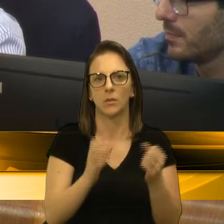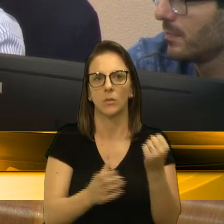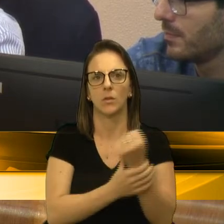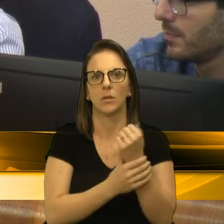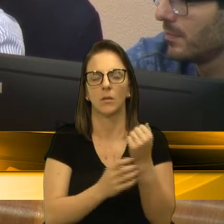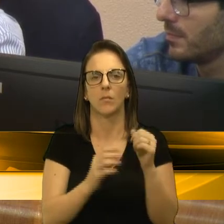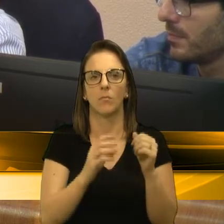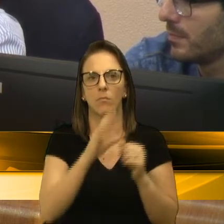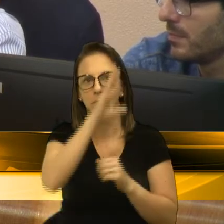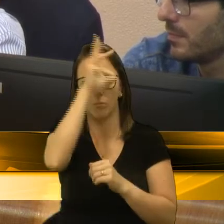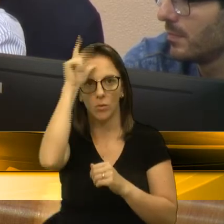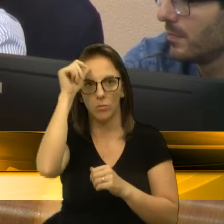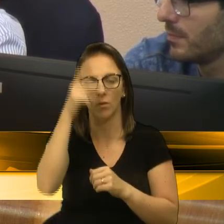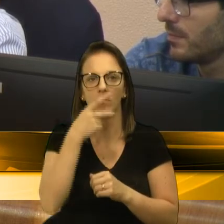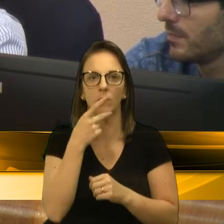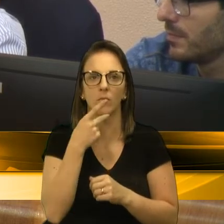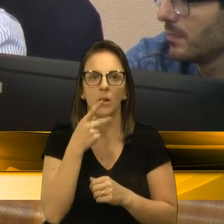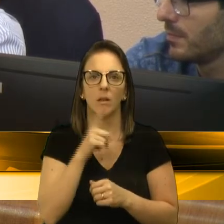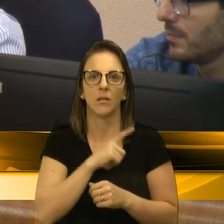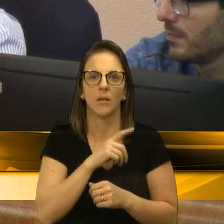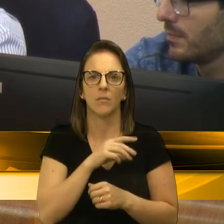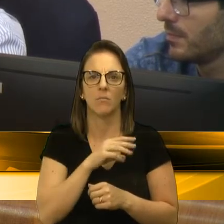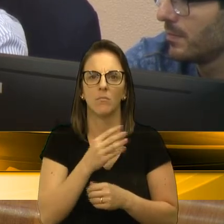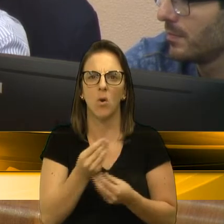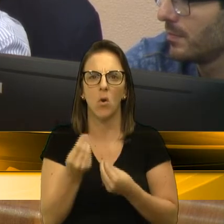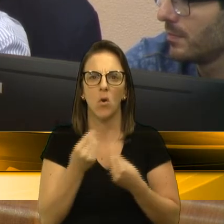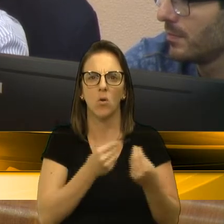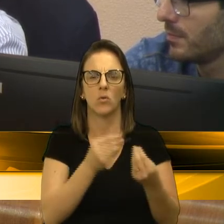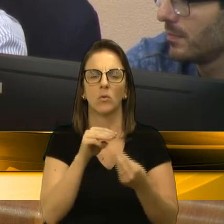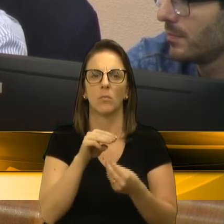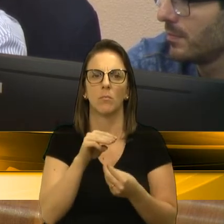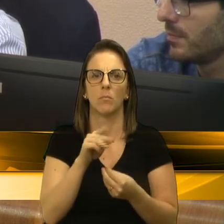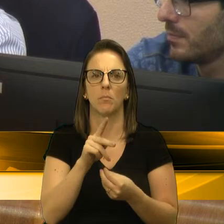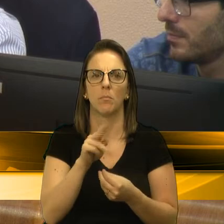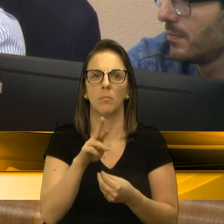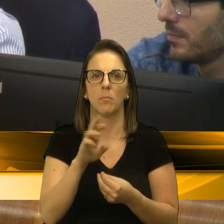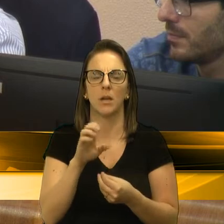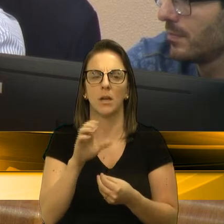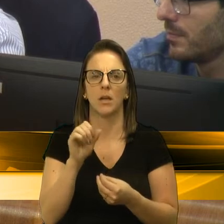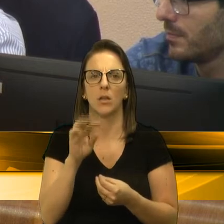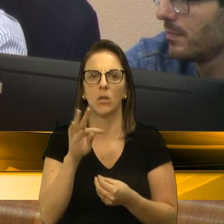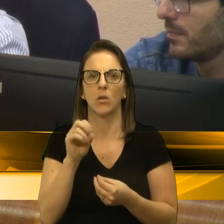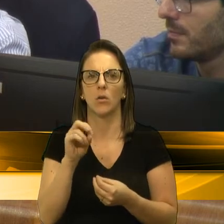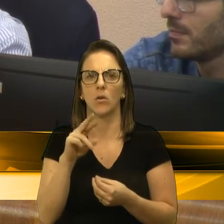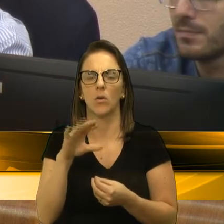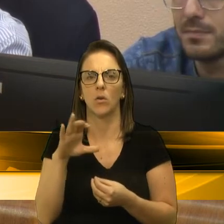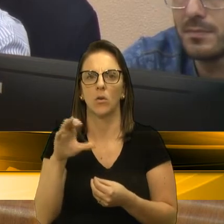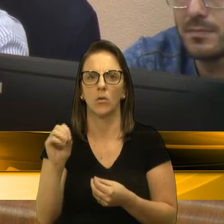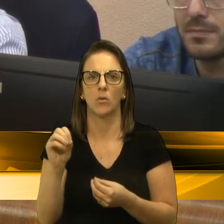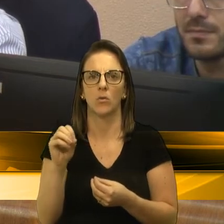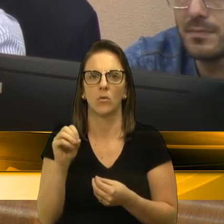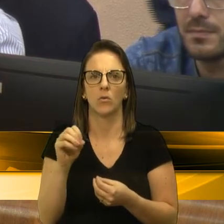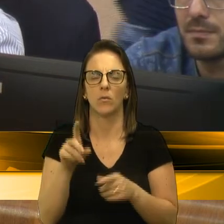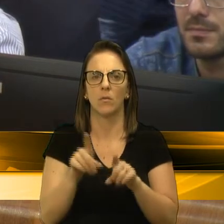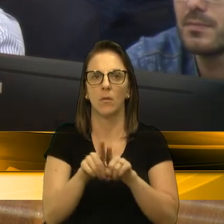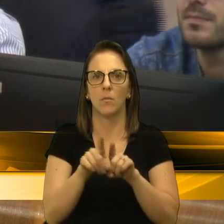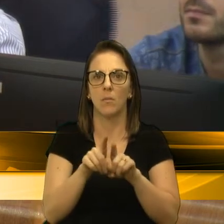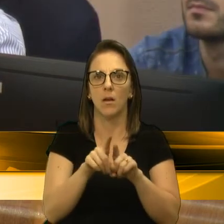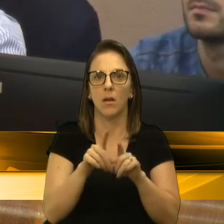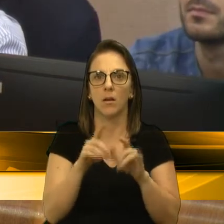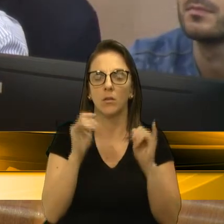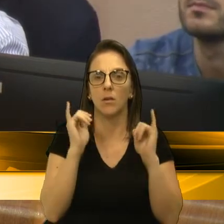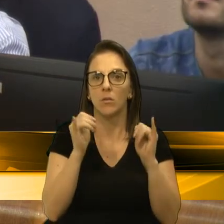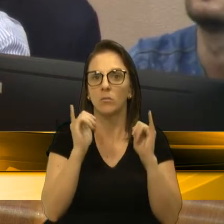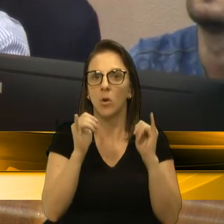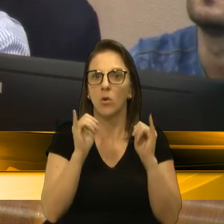milionários em precatórios judiciais e com concessionária de transporte coletivo. Enfim, a longa lista segue e também inclui conflitos permanentes com